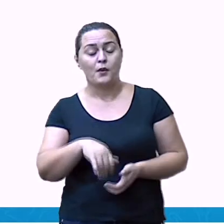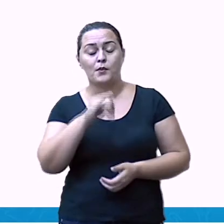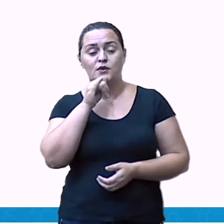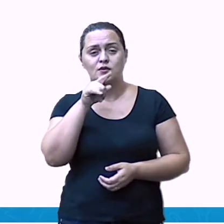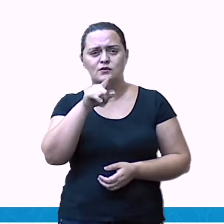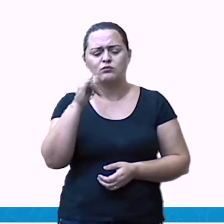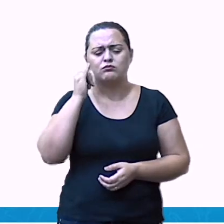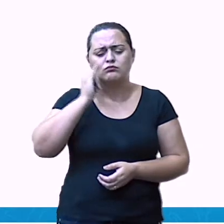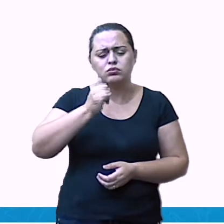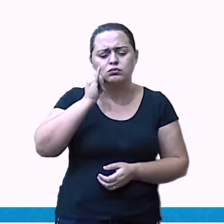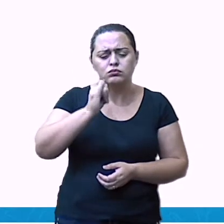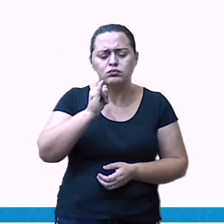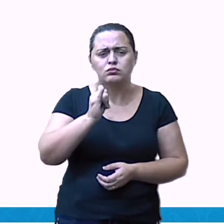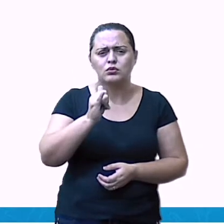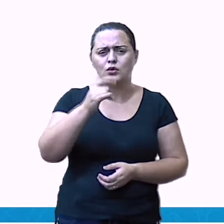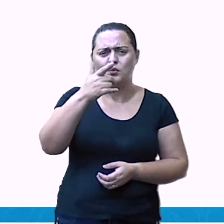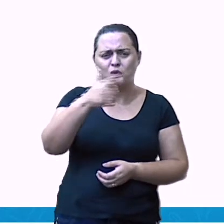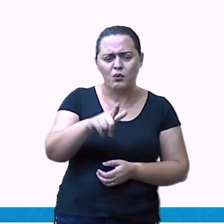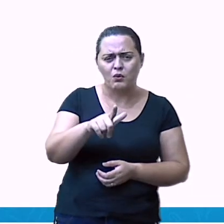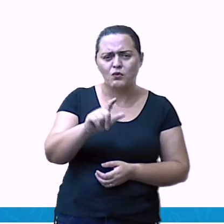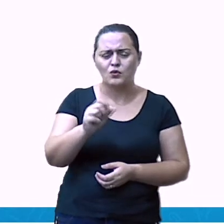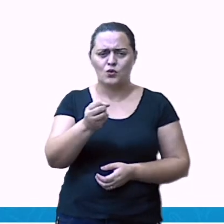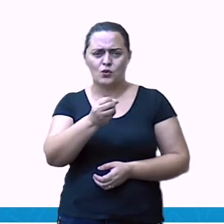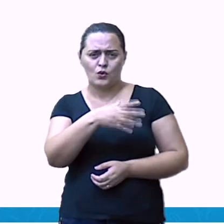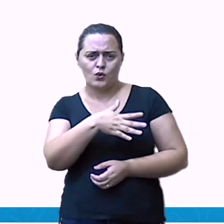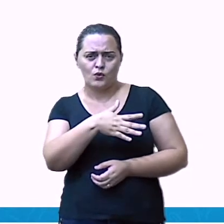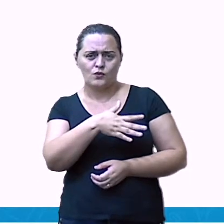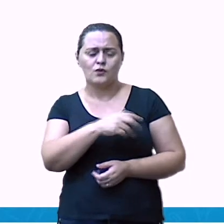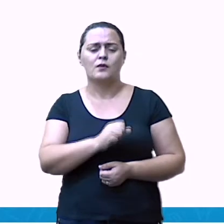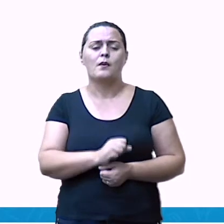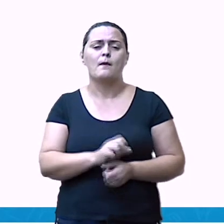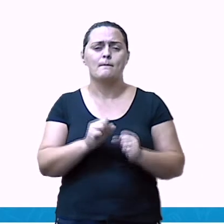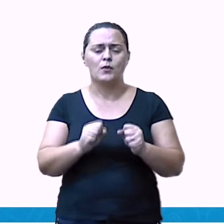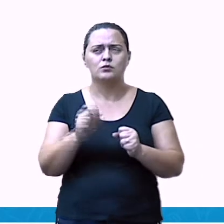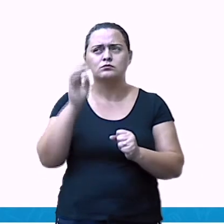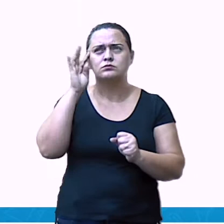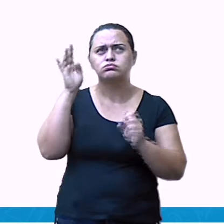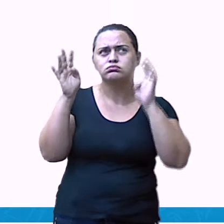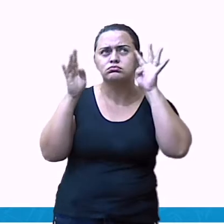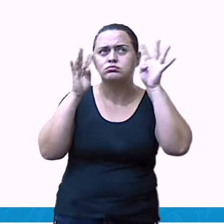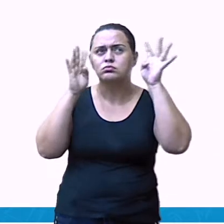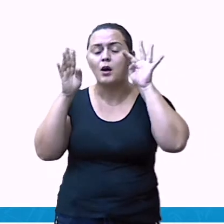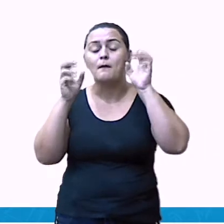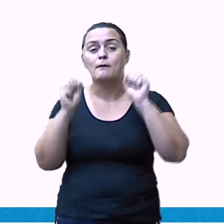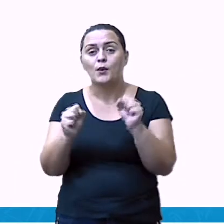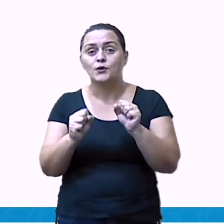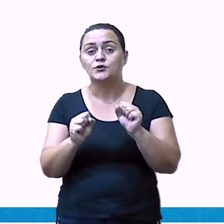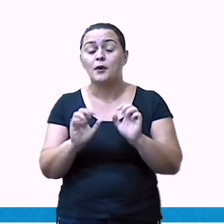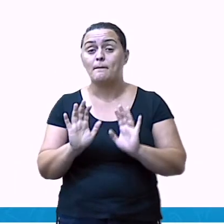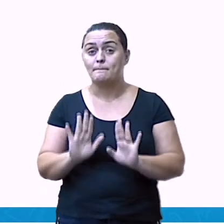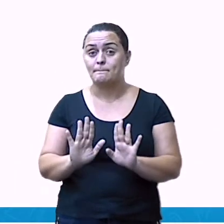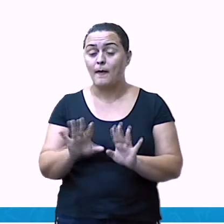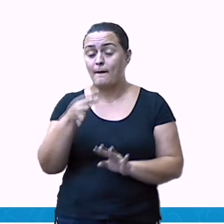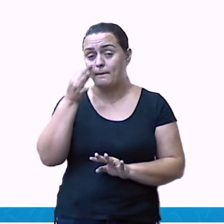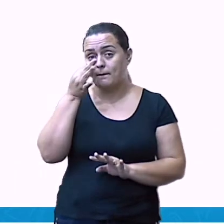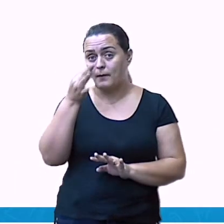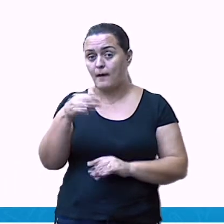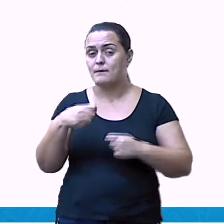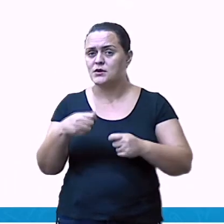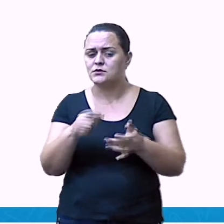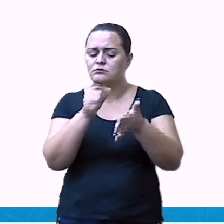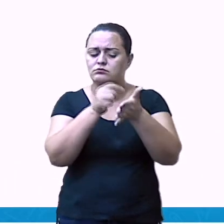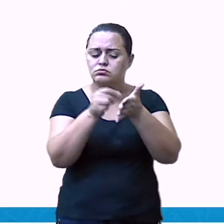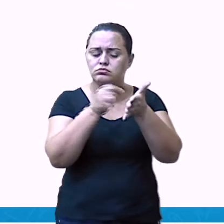imaginação florir, porém você vai ter que ter coerência na sua escrita. Né? Vai ter que ter